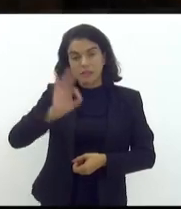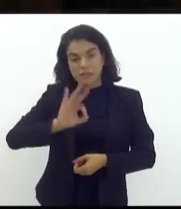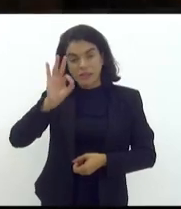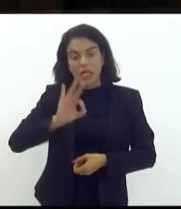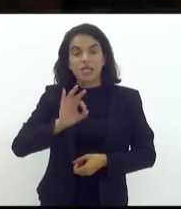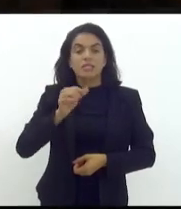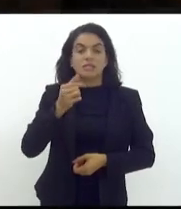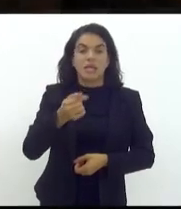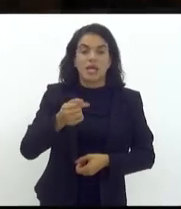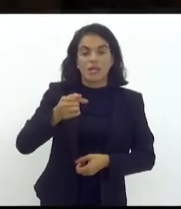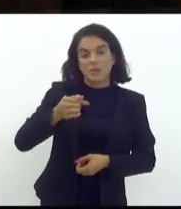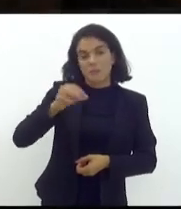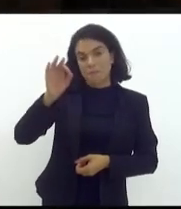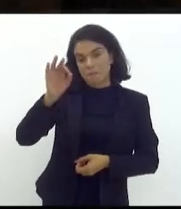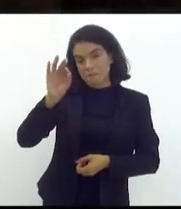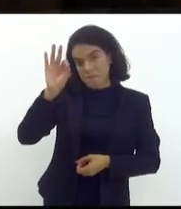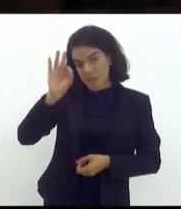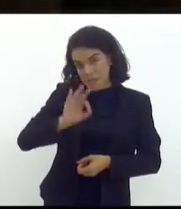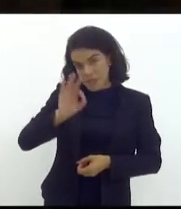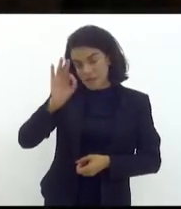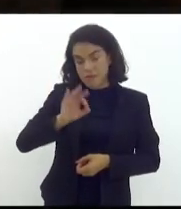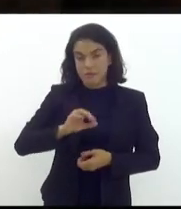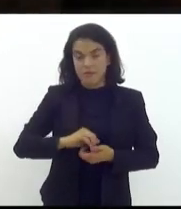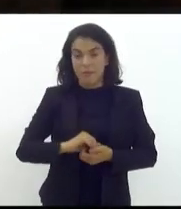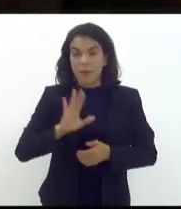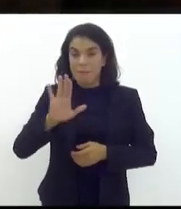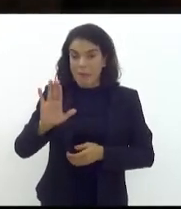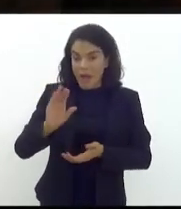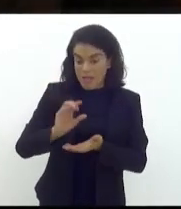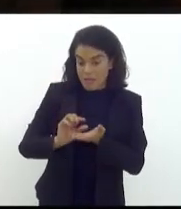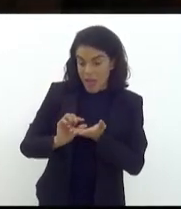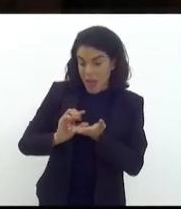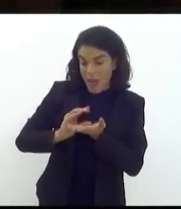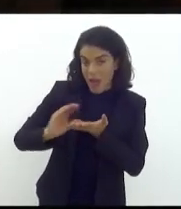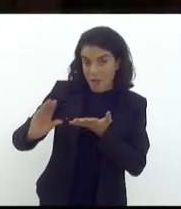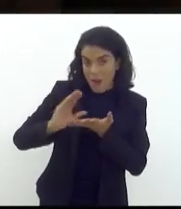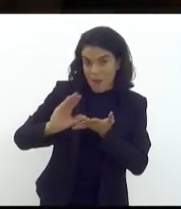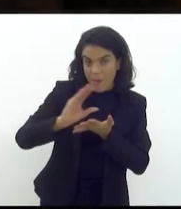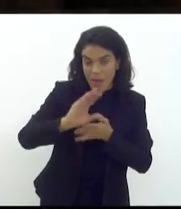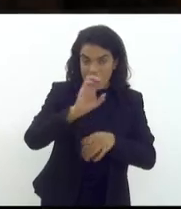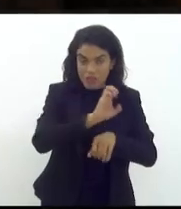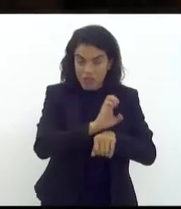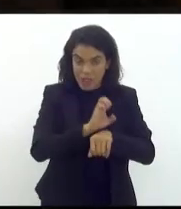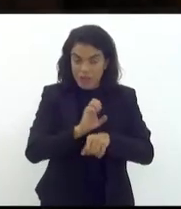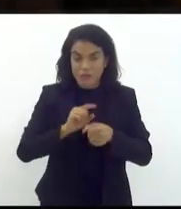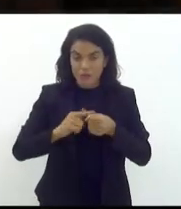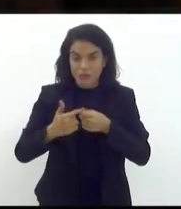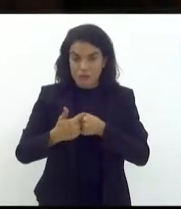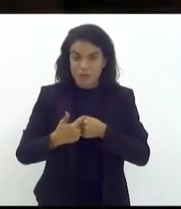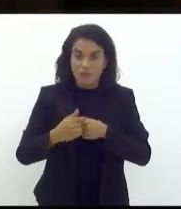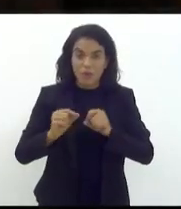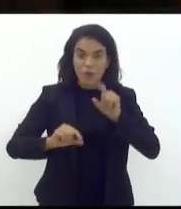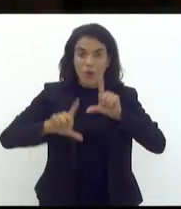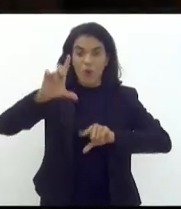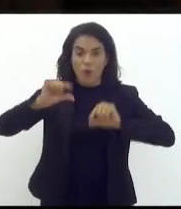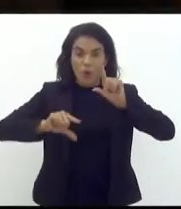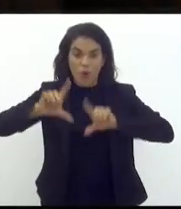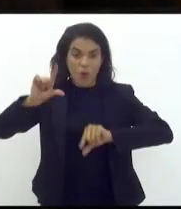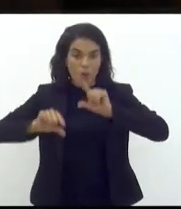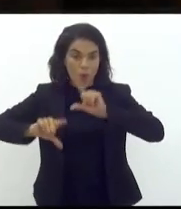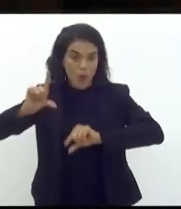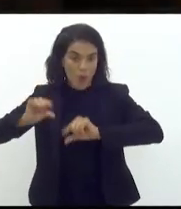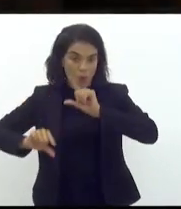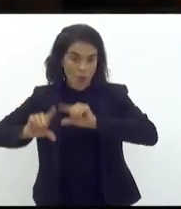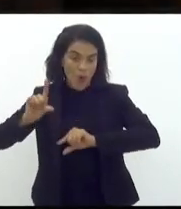pontos percentuais mas a distribuição entre União estados e municípios será objeto